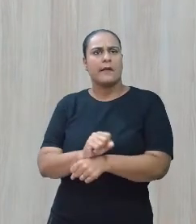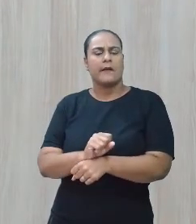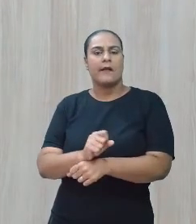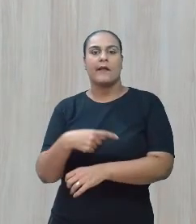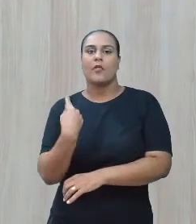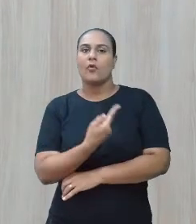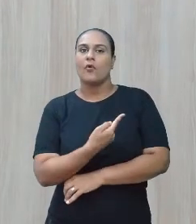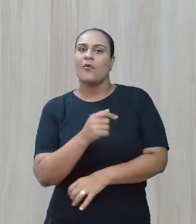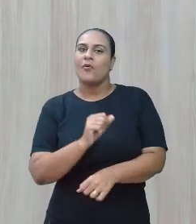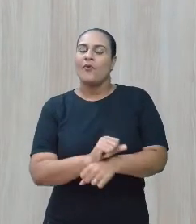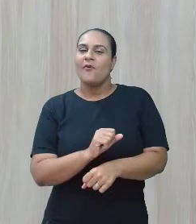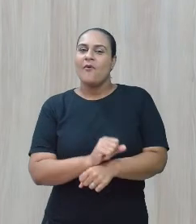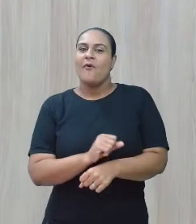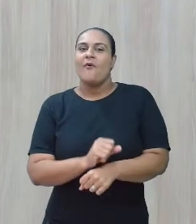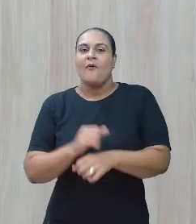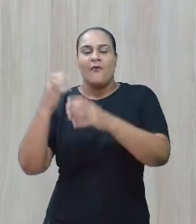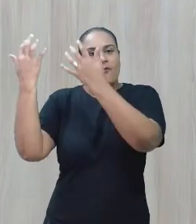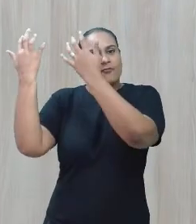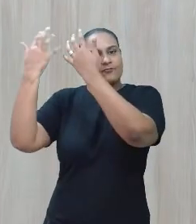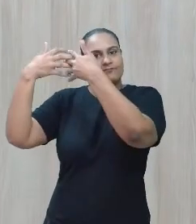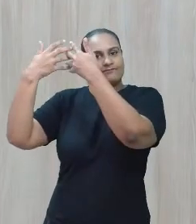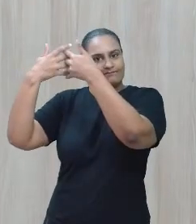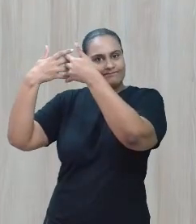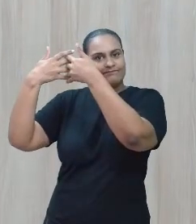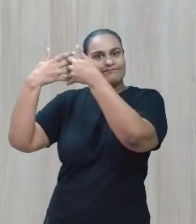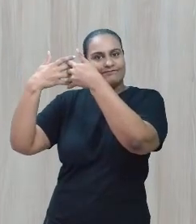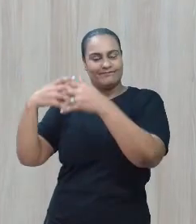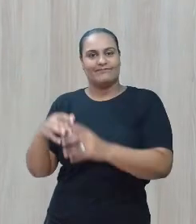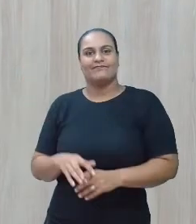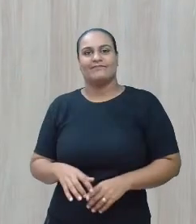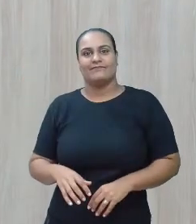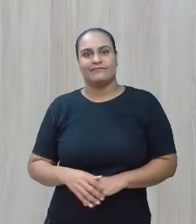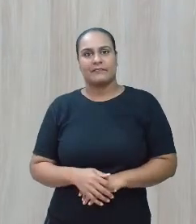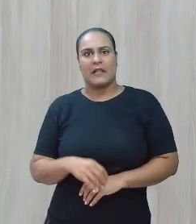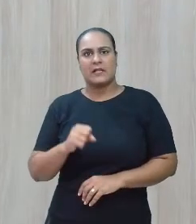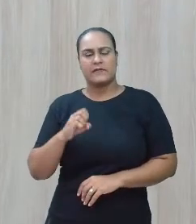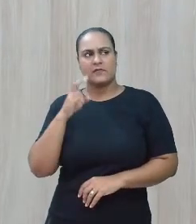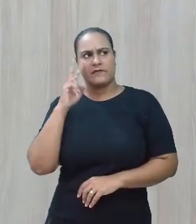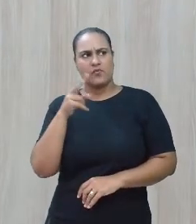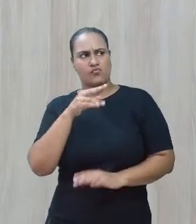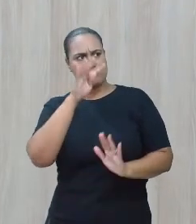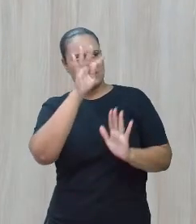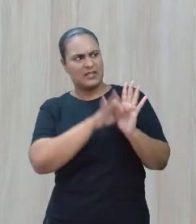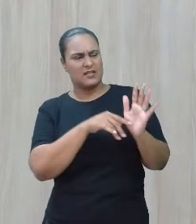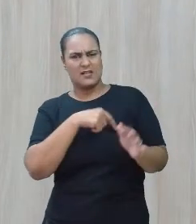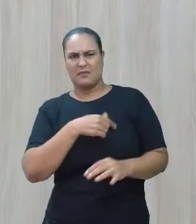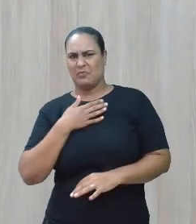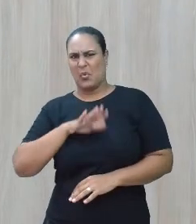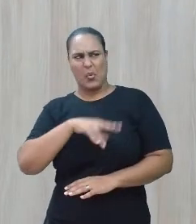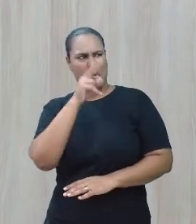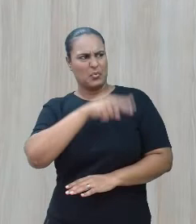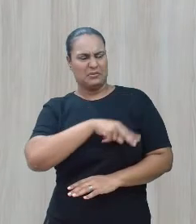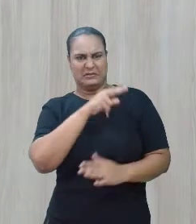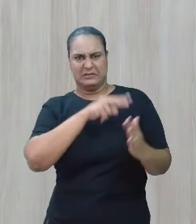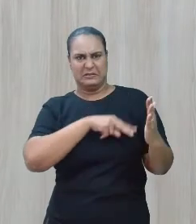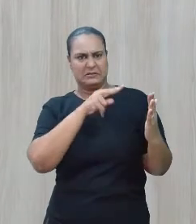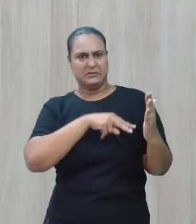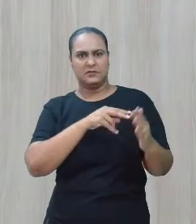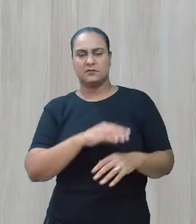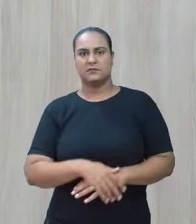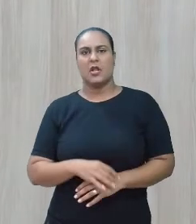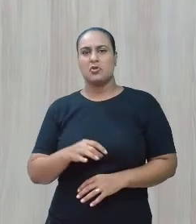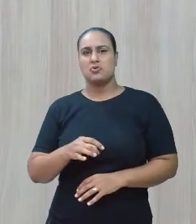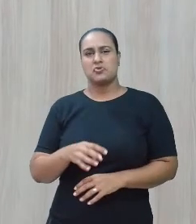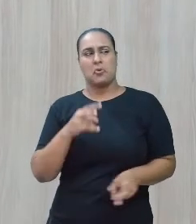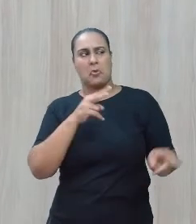nós pararmos e refletirmos, né? Não, se você vê algo escrito, eu não gosto de ler, não vou ler, vou